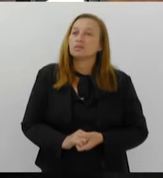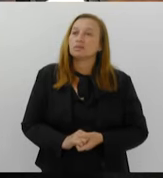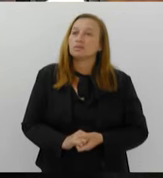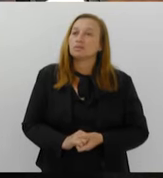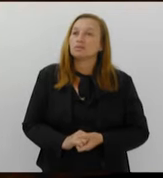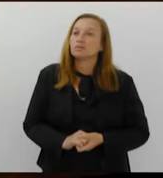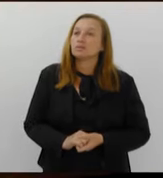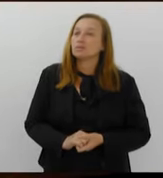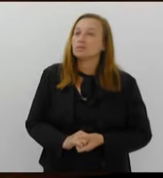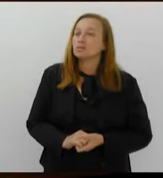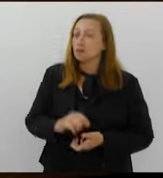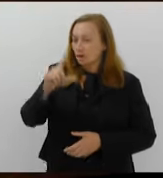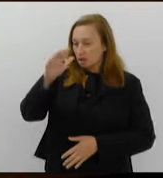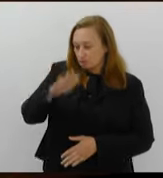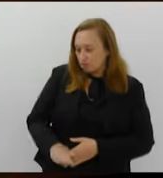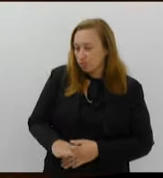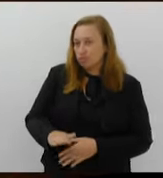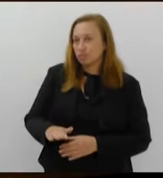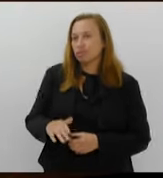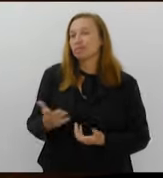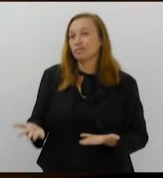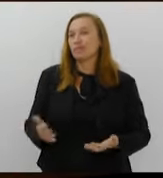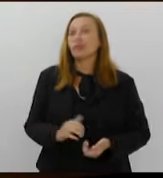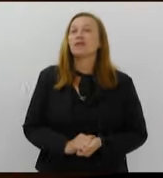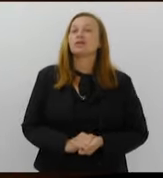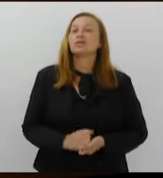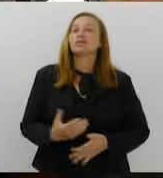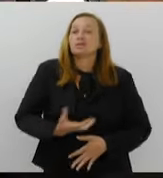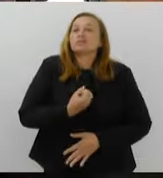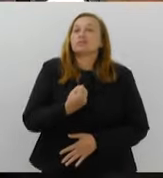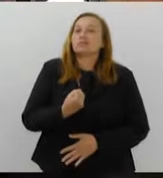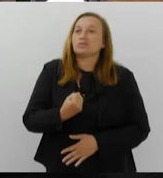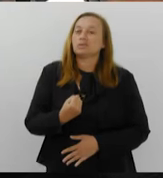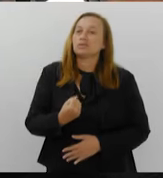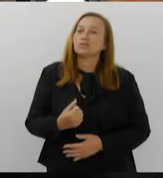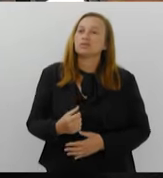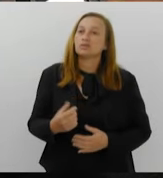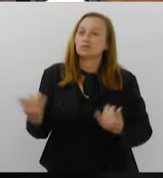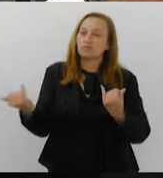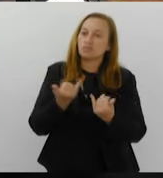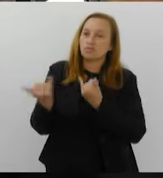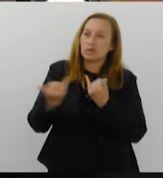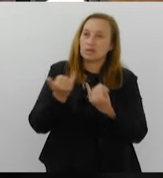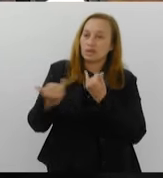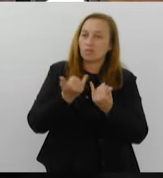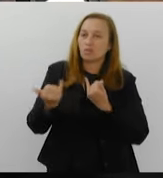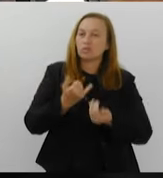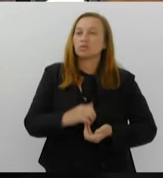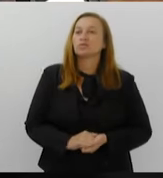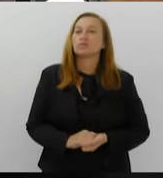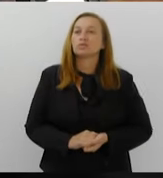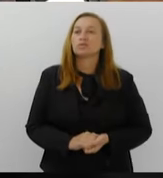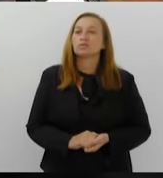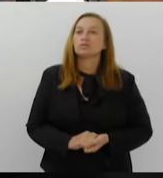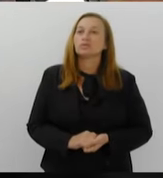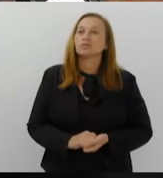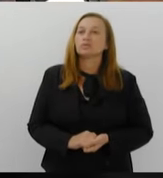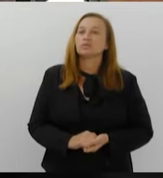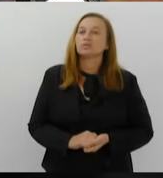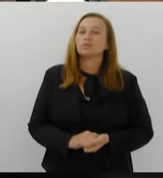Agora baixou demais. Nos surpreendemos com esta notícia, a respeito